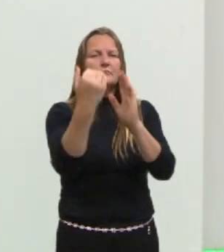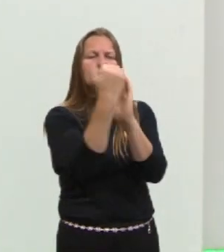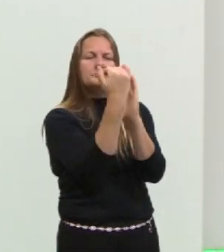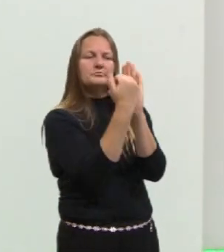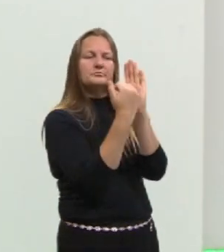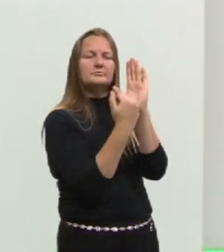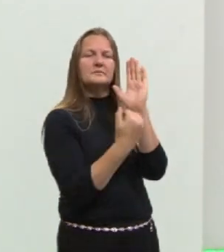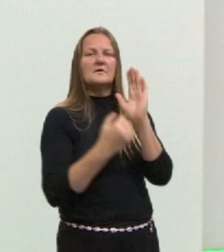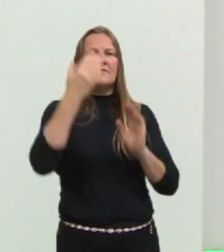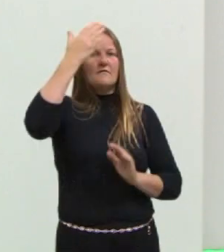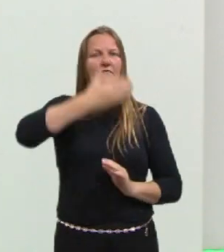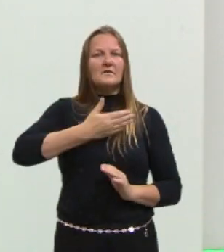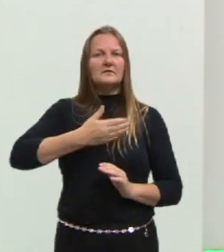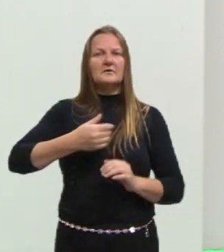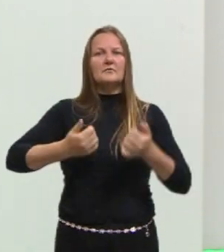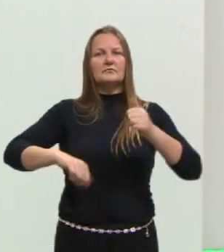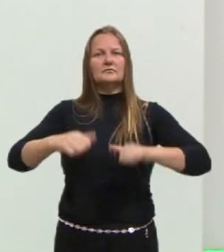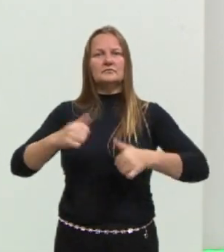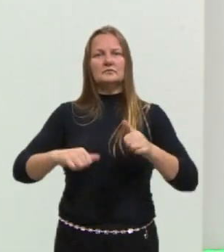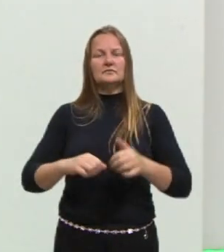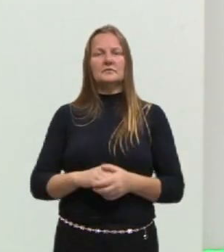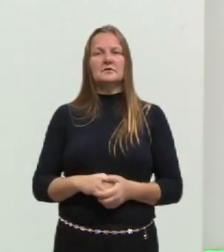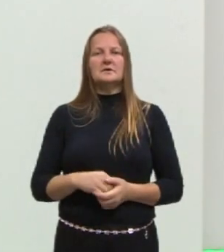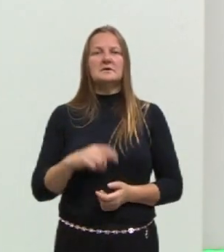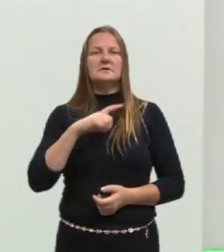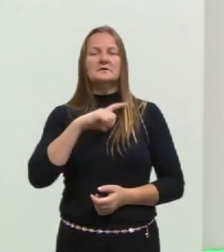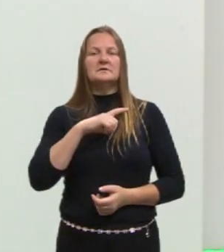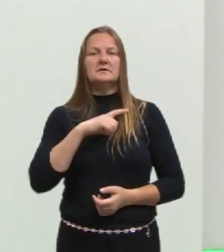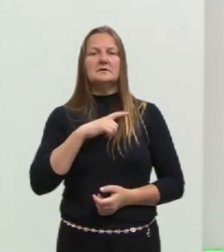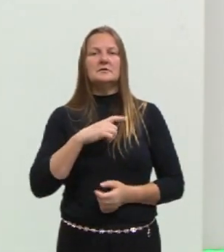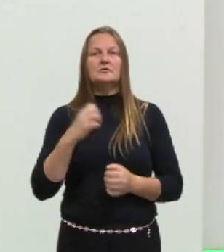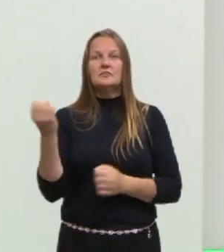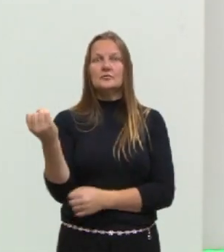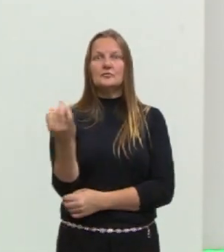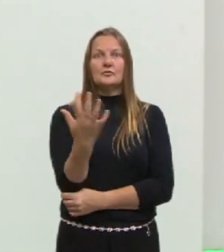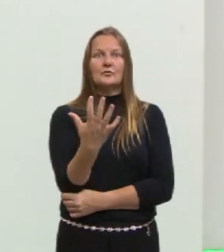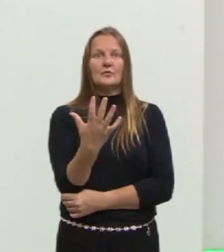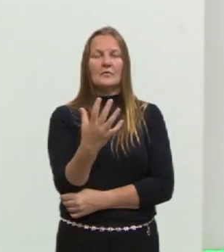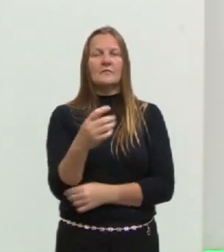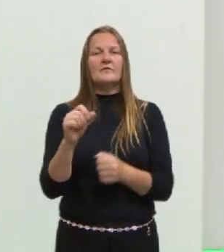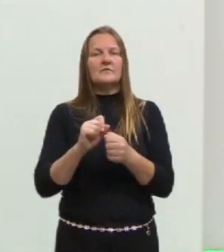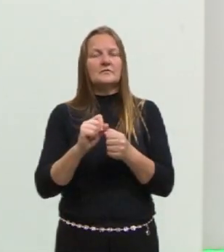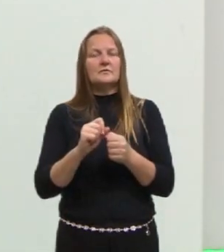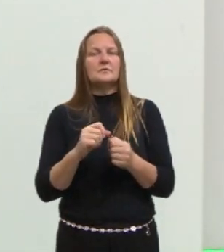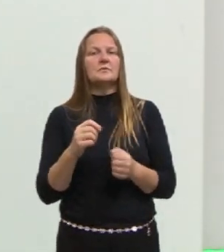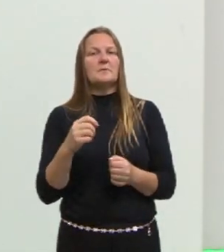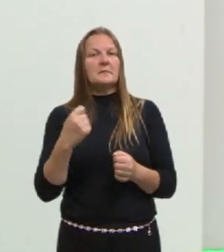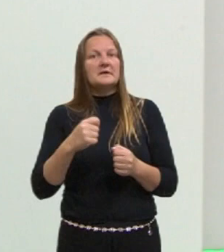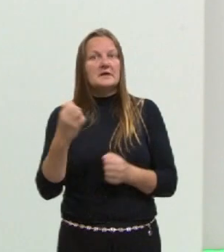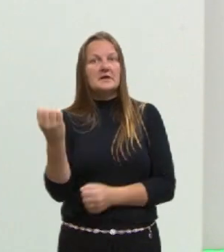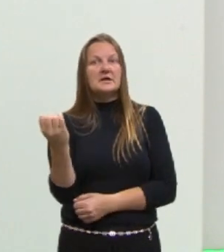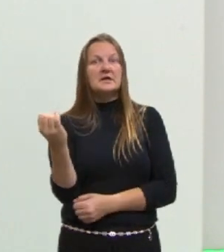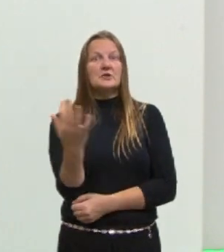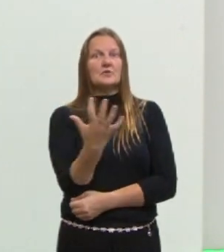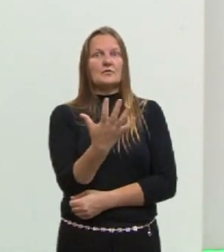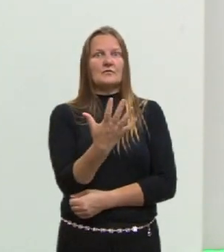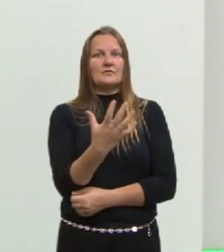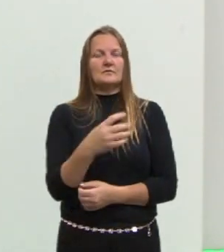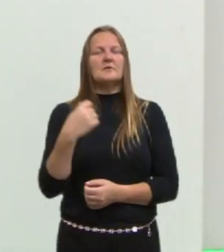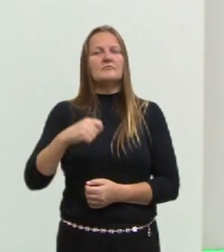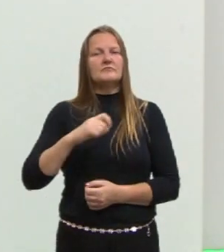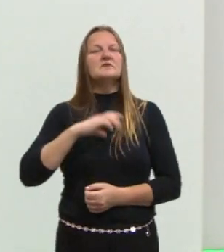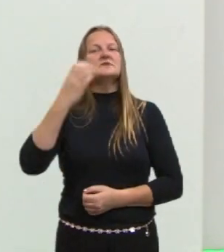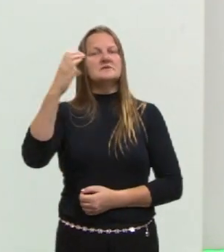comprovação, validação, né? Sendo inédito, mesmo que seja um fator pequeno, mas tem que ter, sim, essa inovação, ela